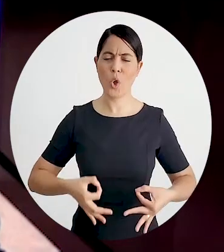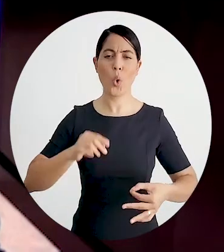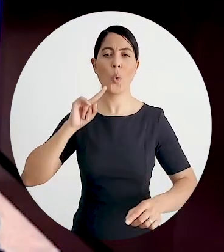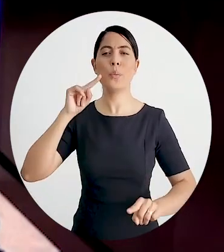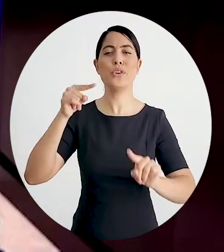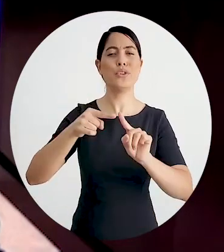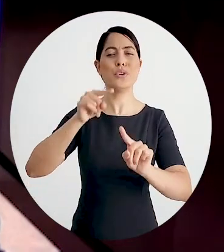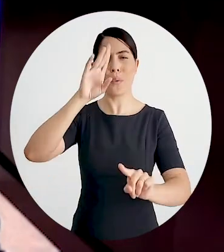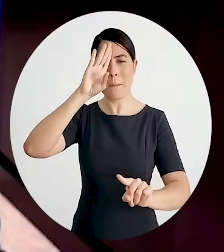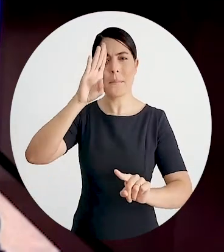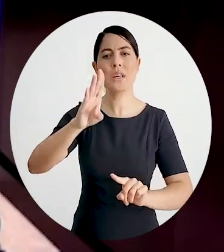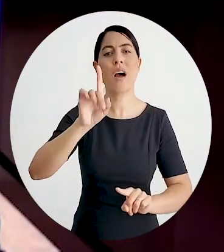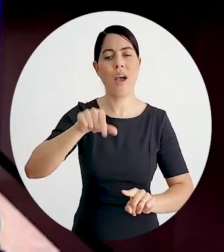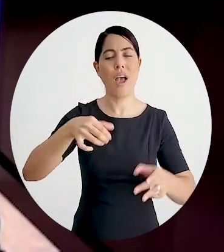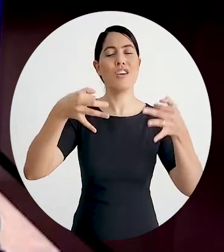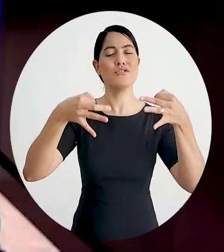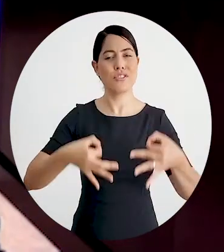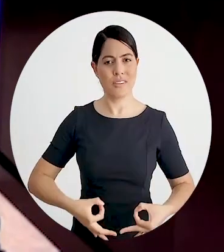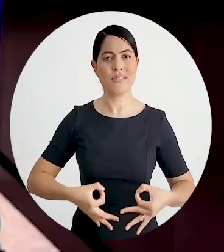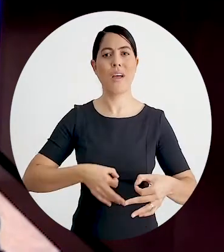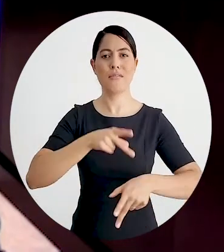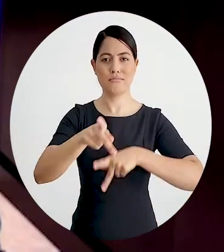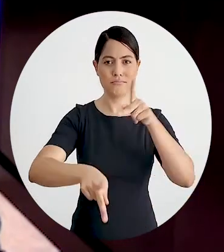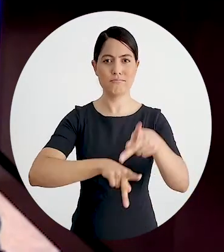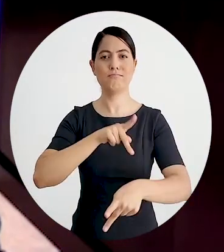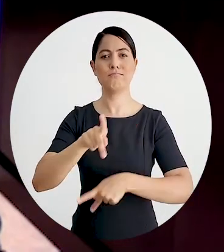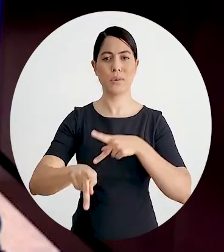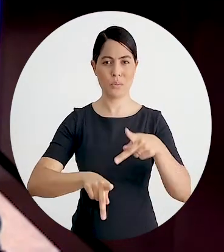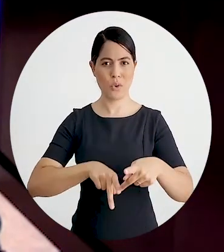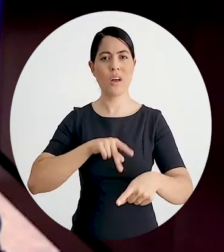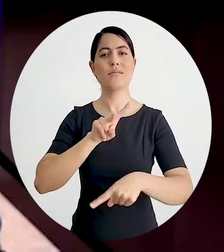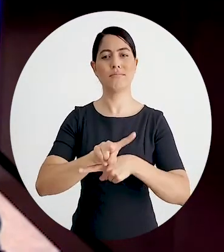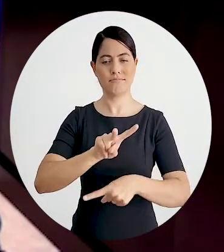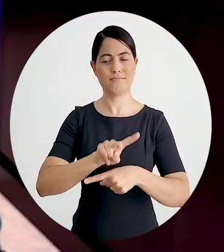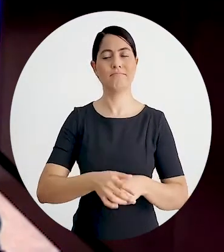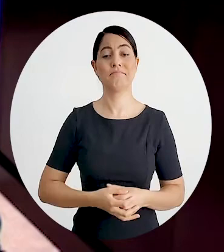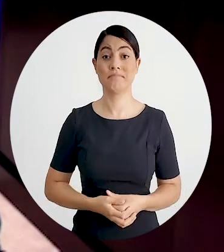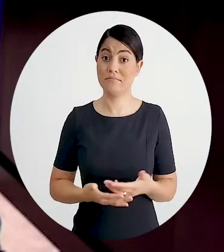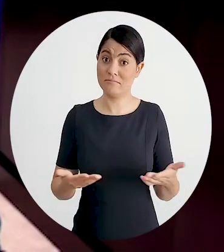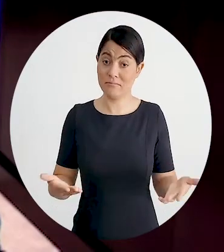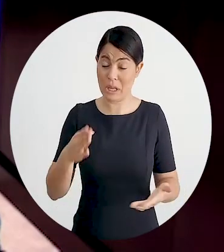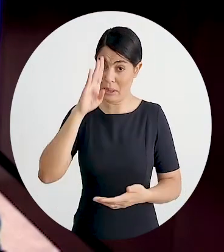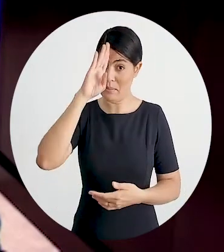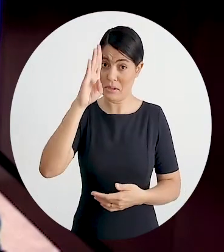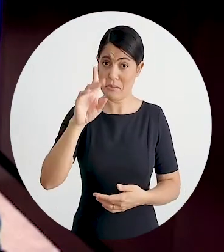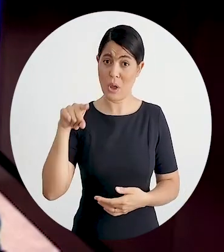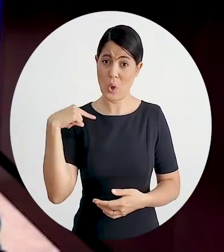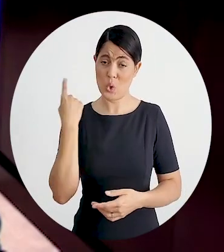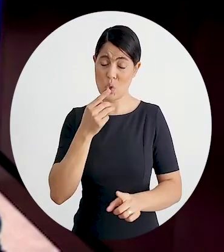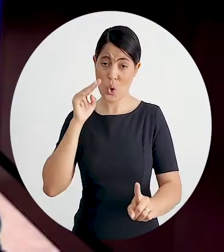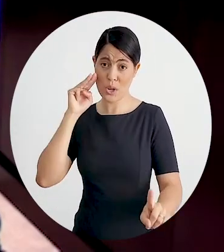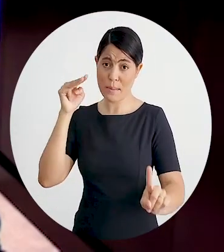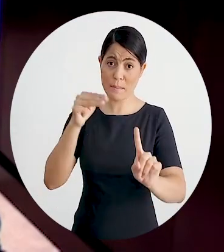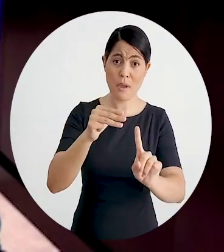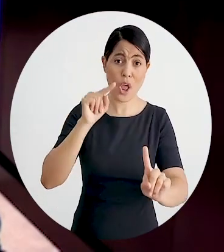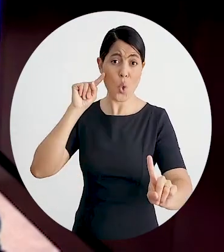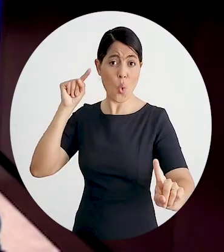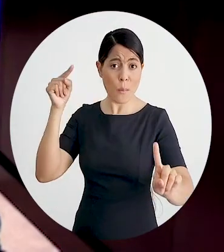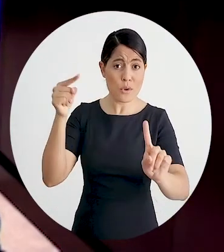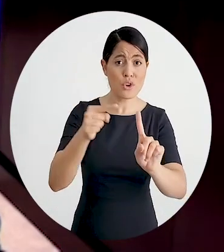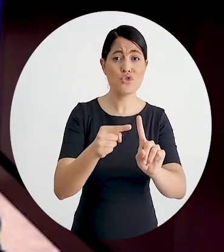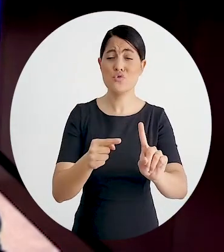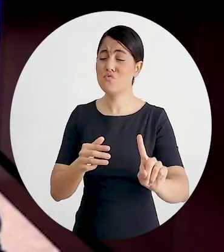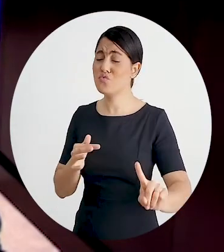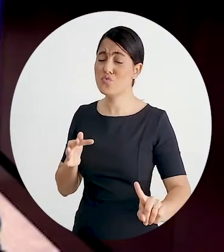objetivo central da nossa Constituição, e eu diria que essa deve ser a meta, o